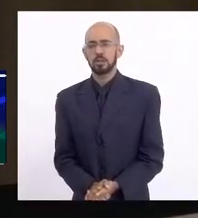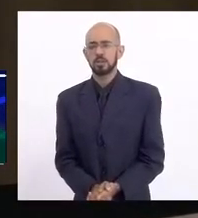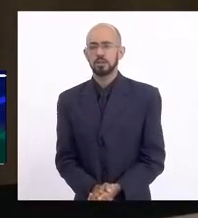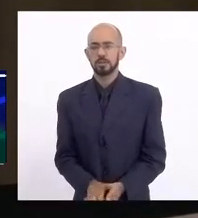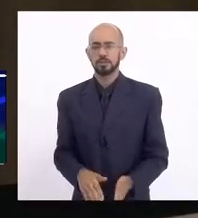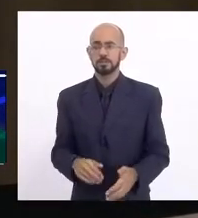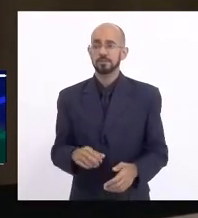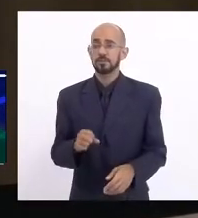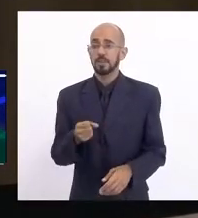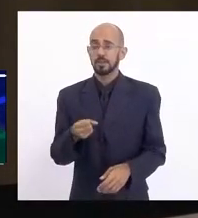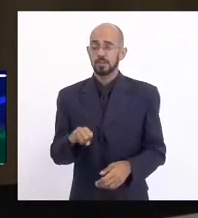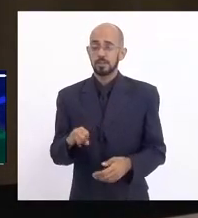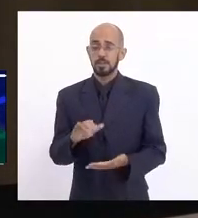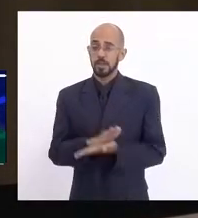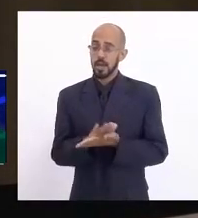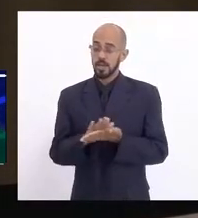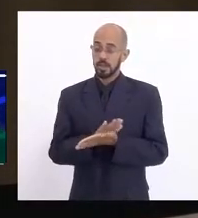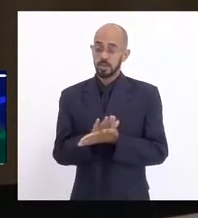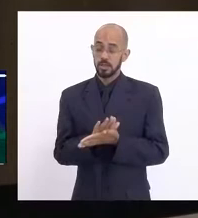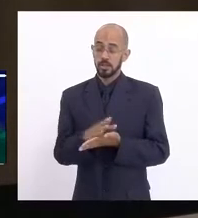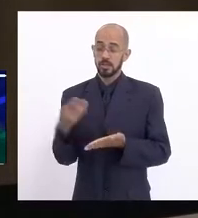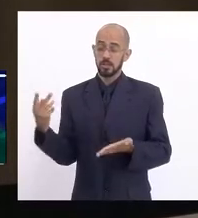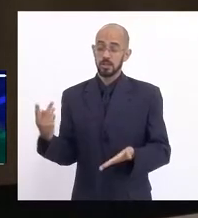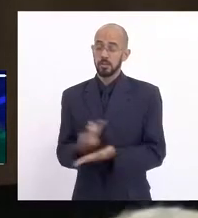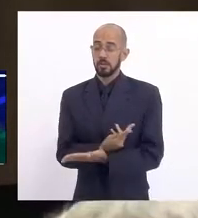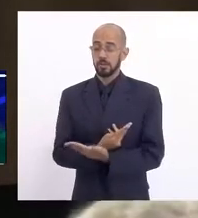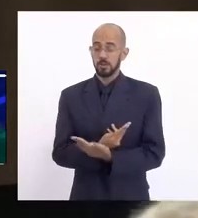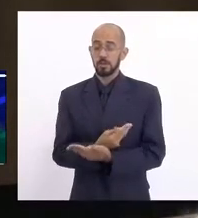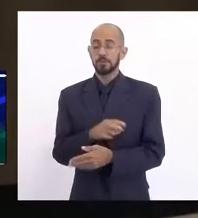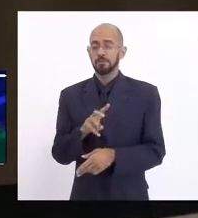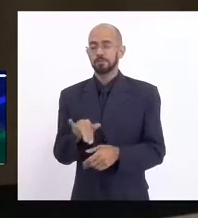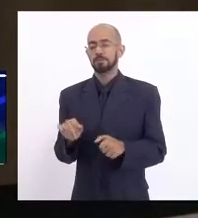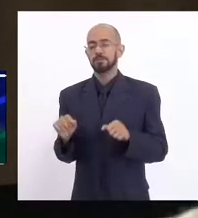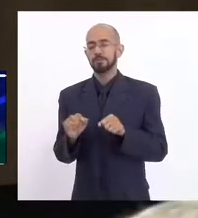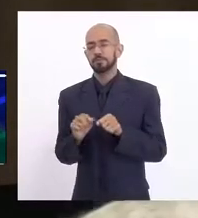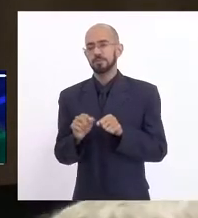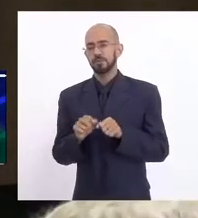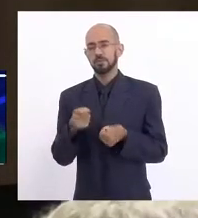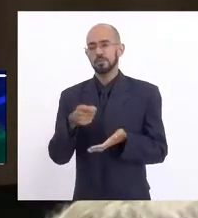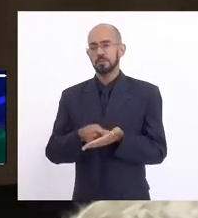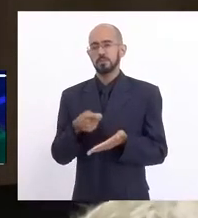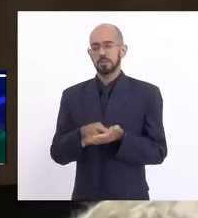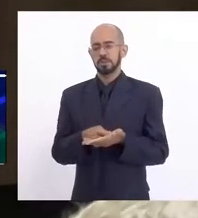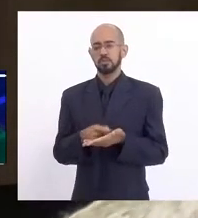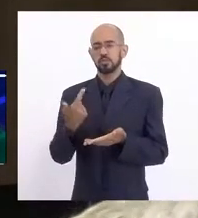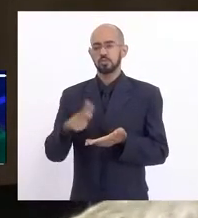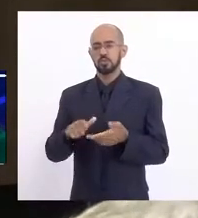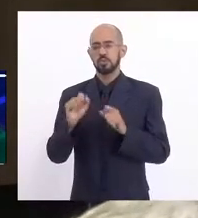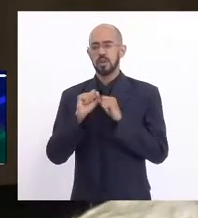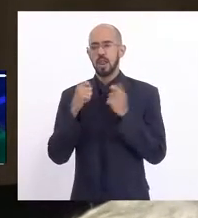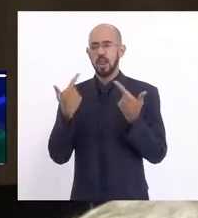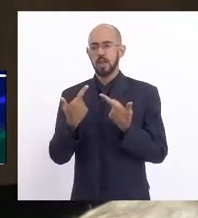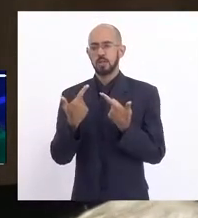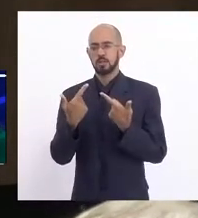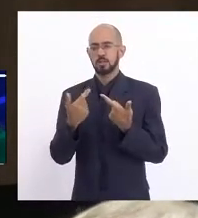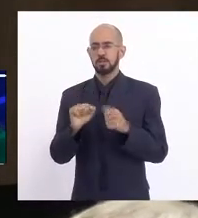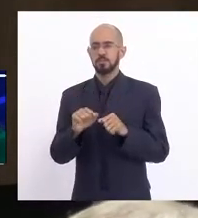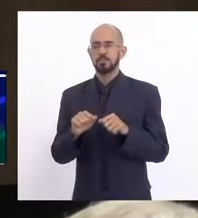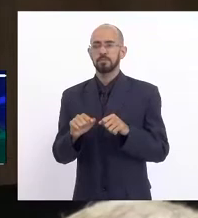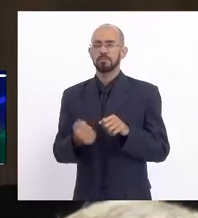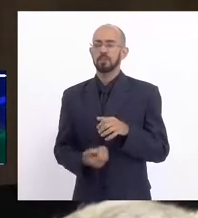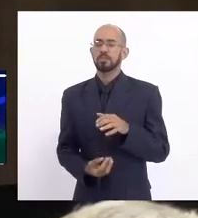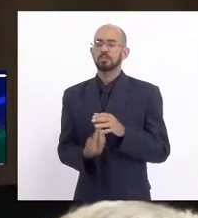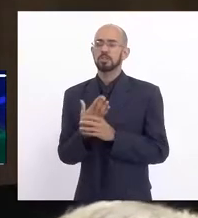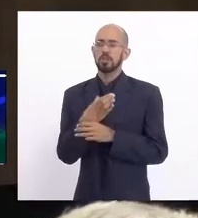se nada disso acontecer, haverá uma nova pressão da Casa para aí